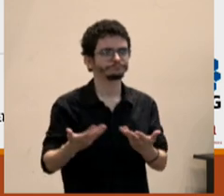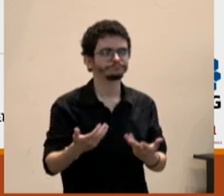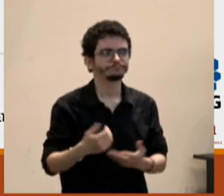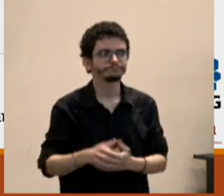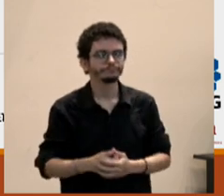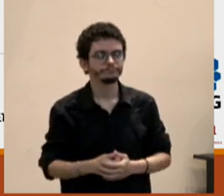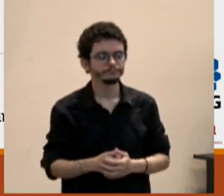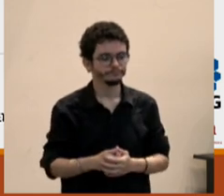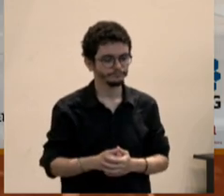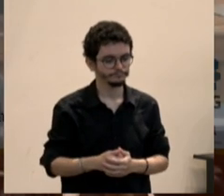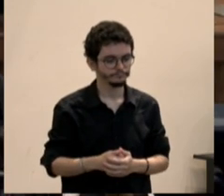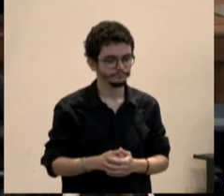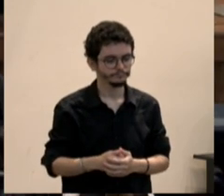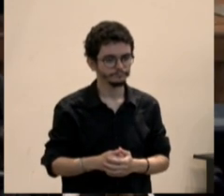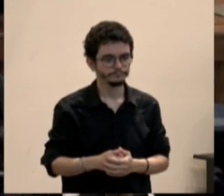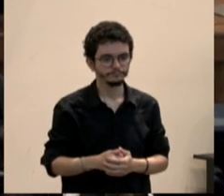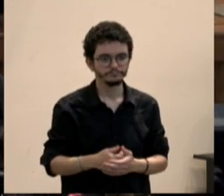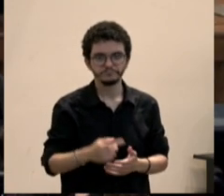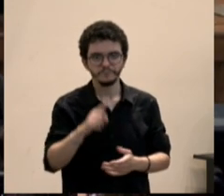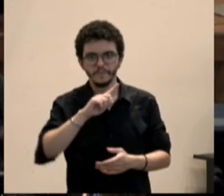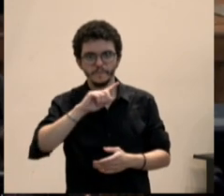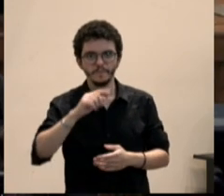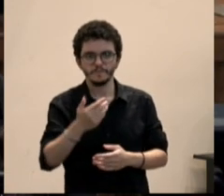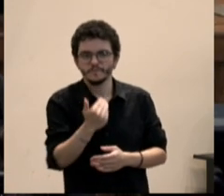da casa, falou, é muito desleal essa comparação.